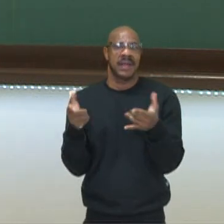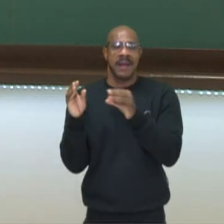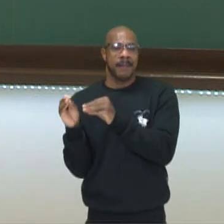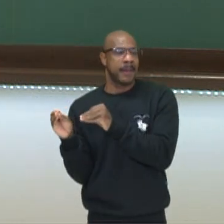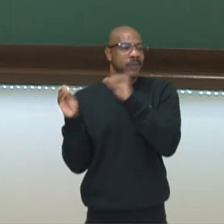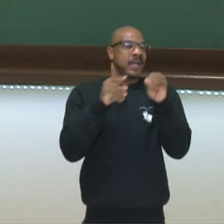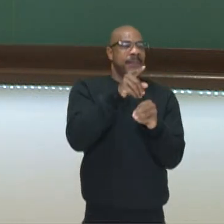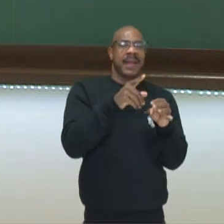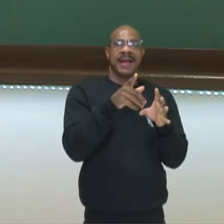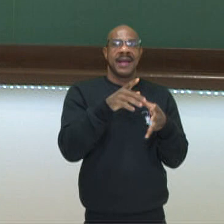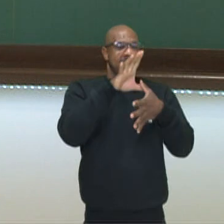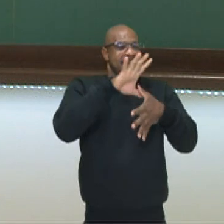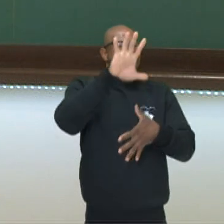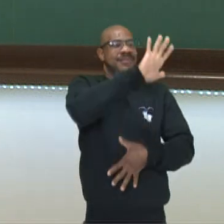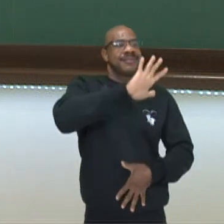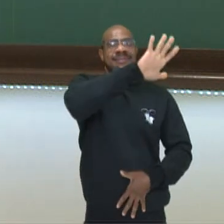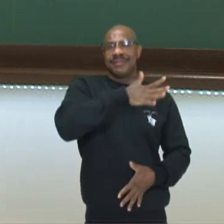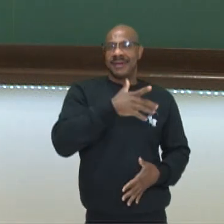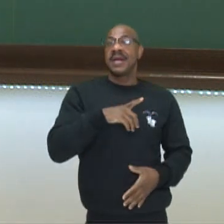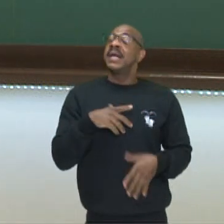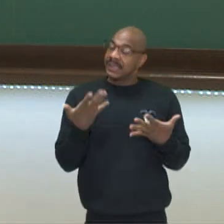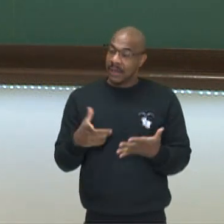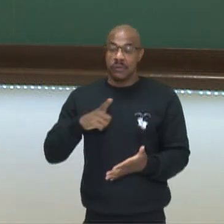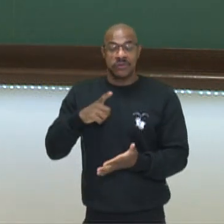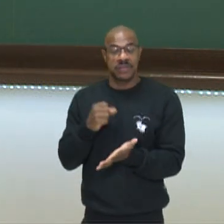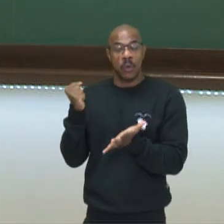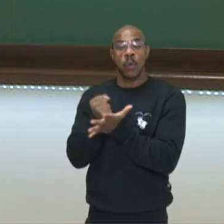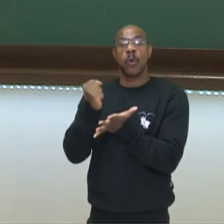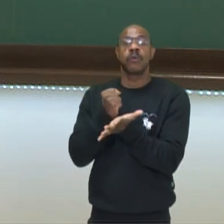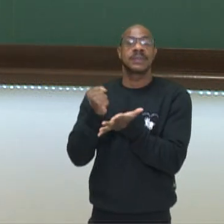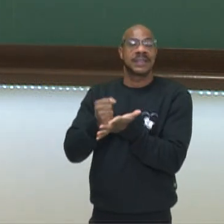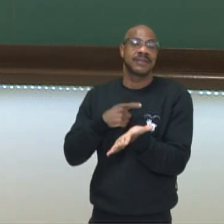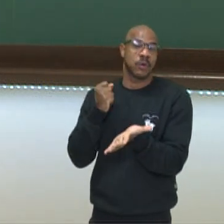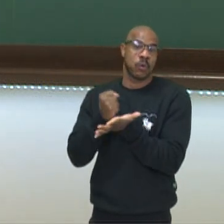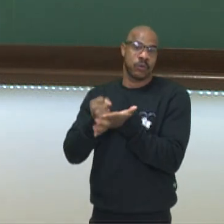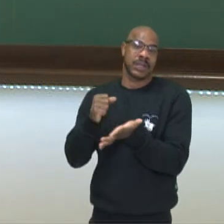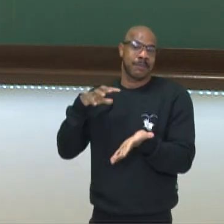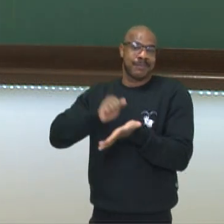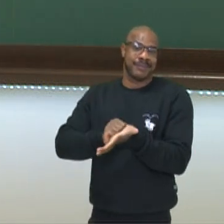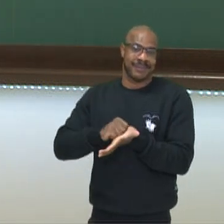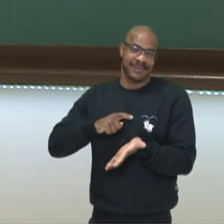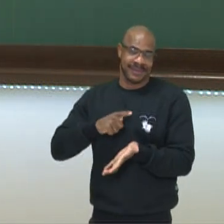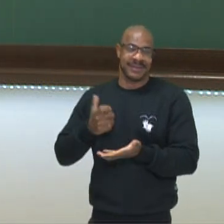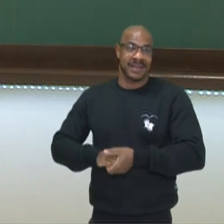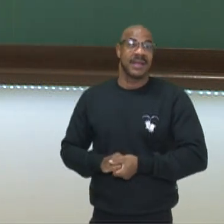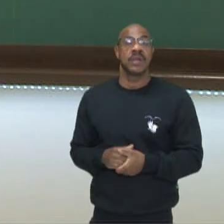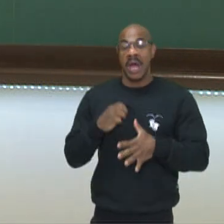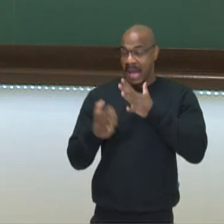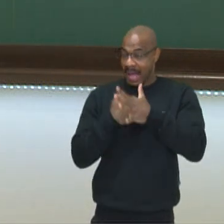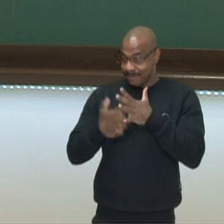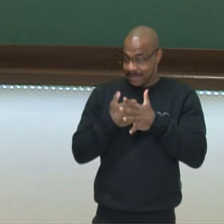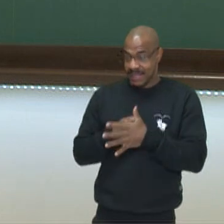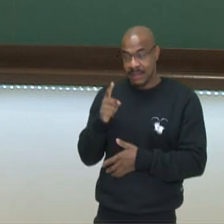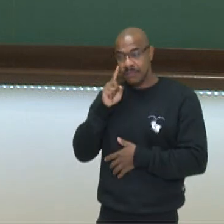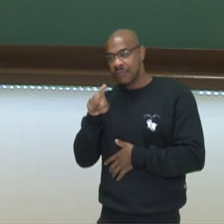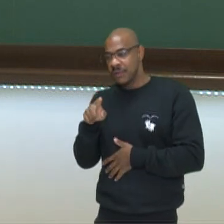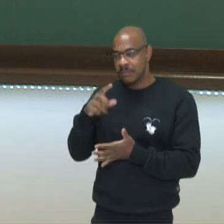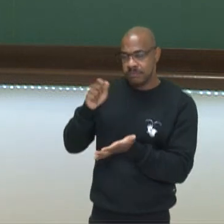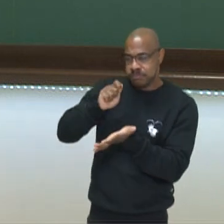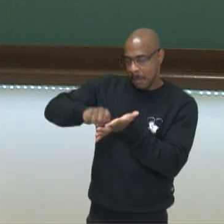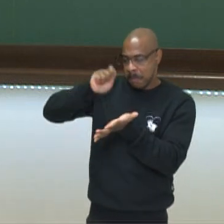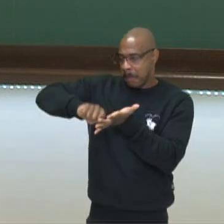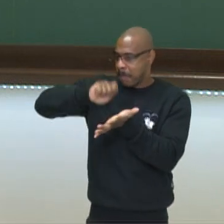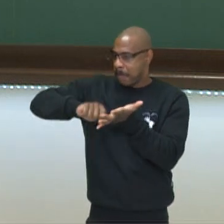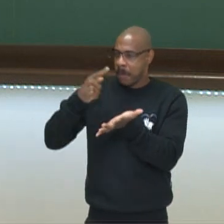América, então eles assinavam esse contrato. Né? A empresa trazia esses trabalhadores, custeava o transporte, custeava,